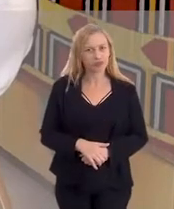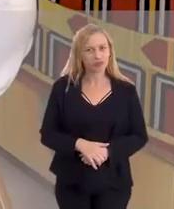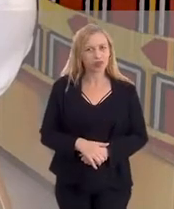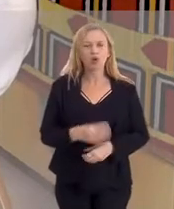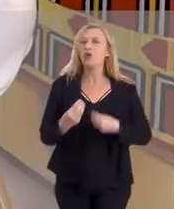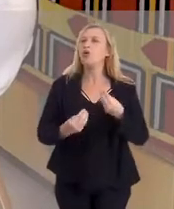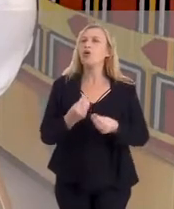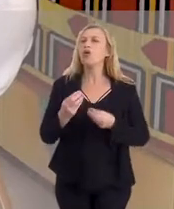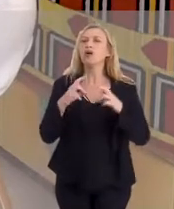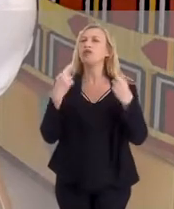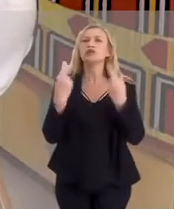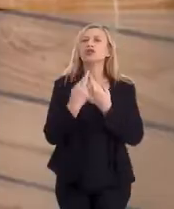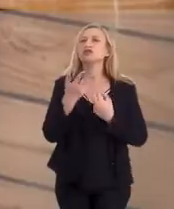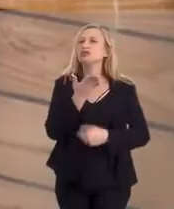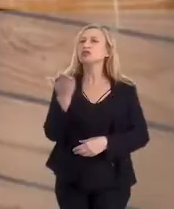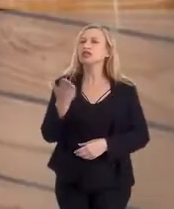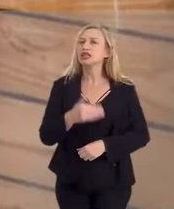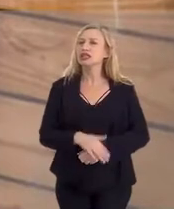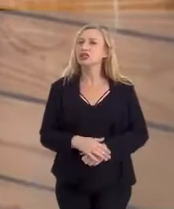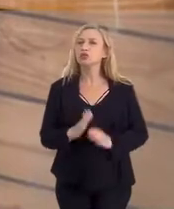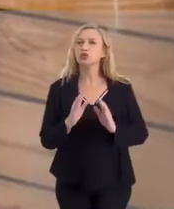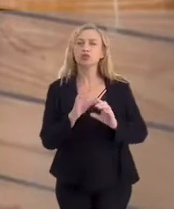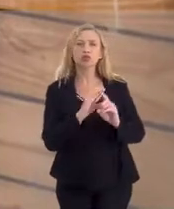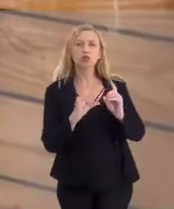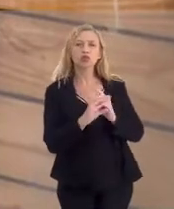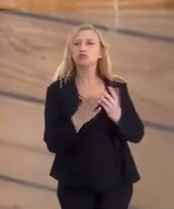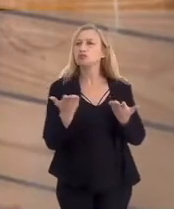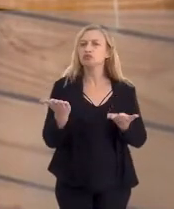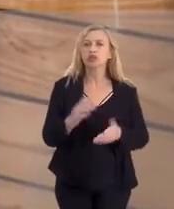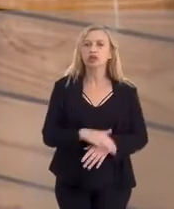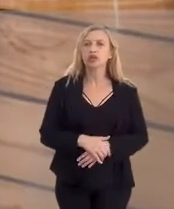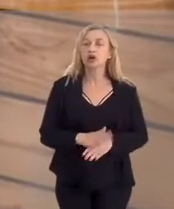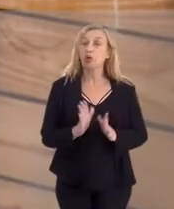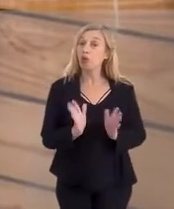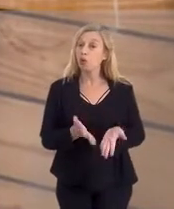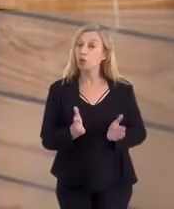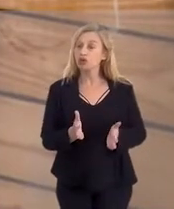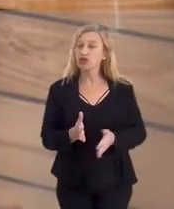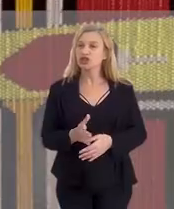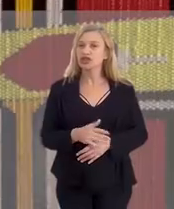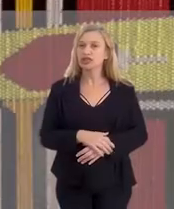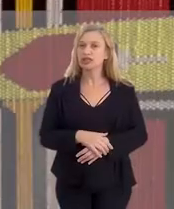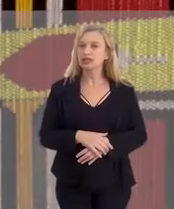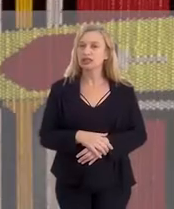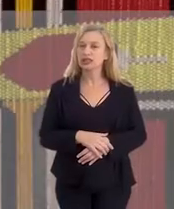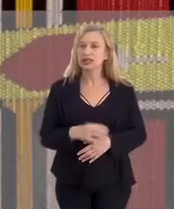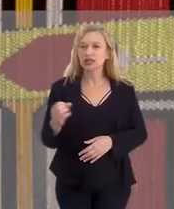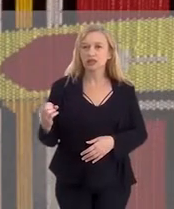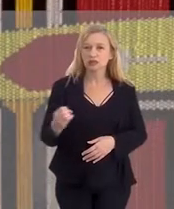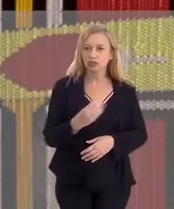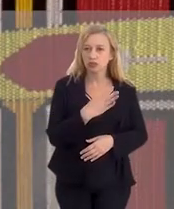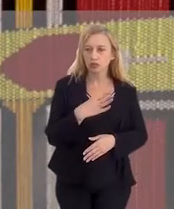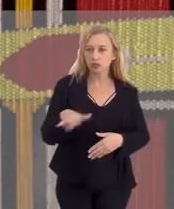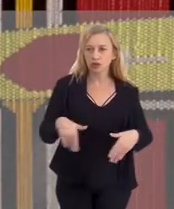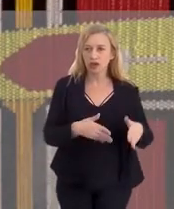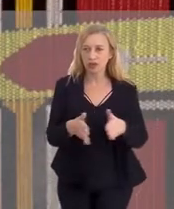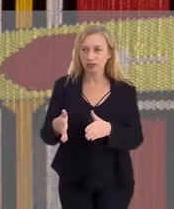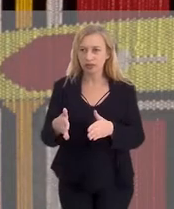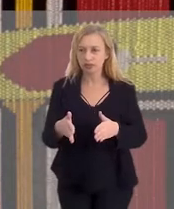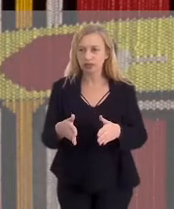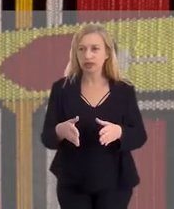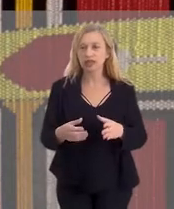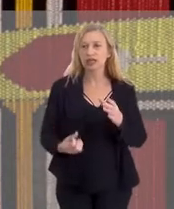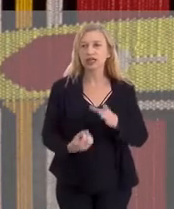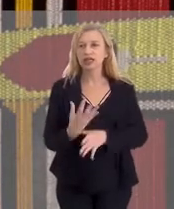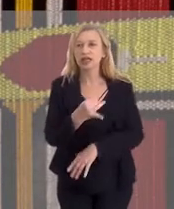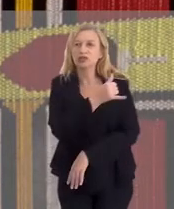hoje, como são as reuniões de vocês? Como são os cultos de vocês? Hoje a gente tem uma nova linhagem